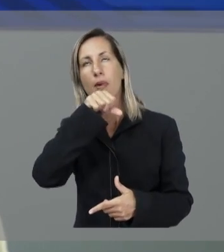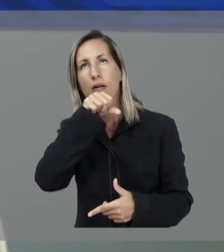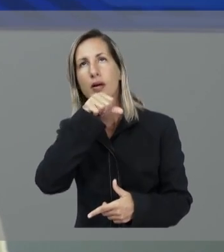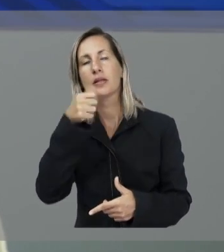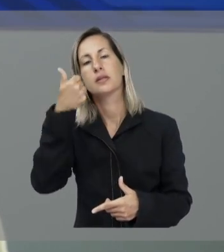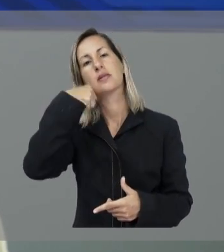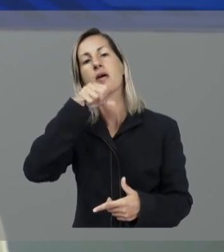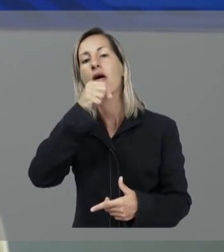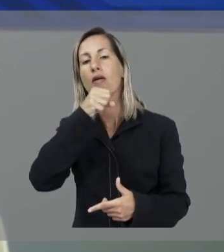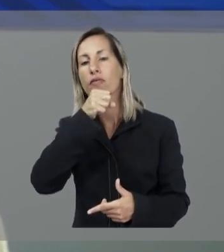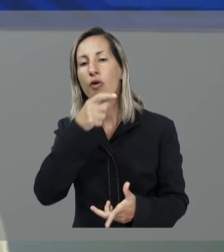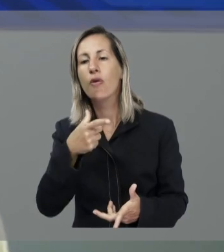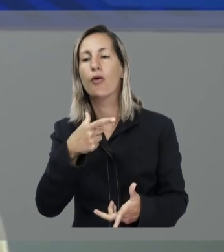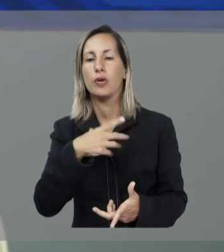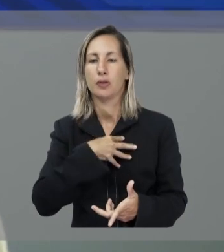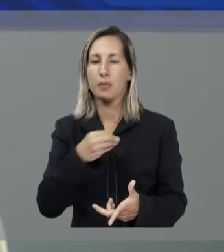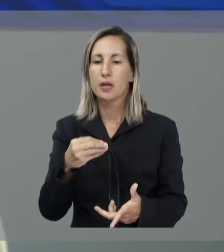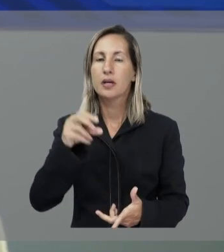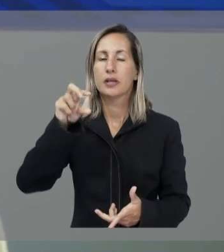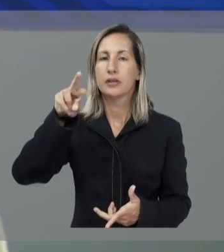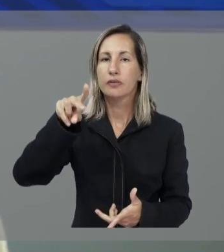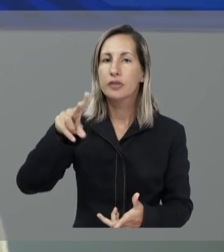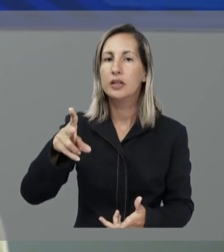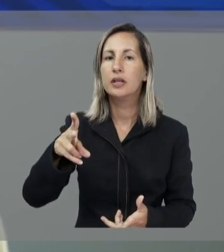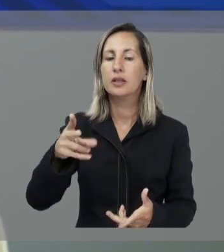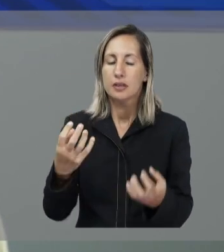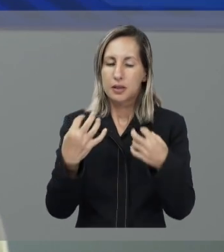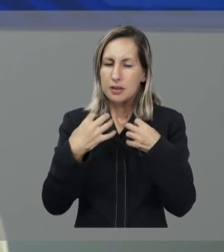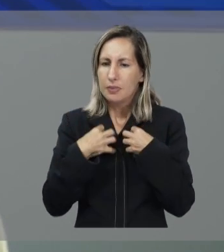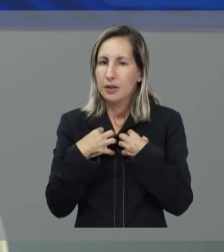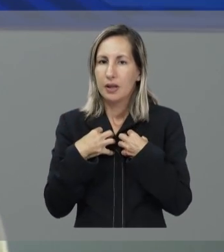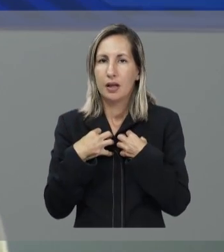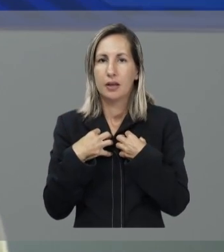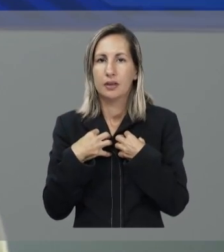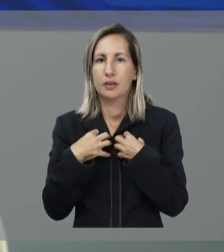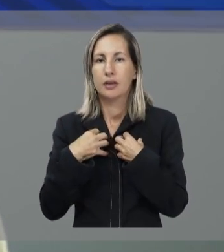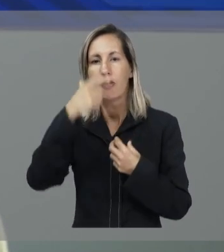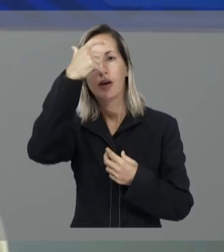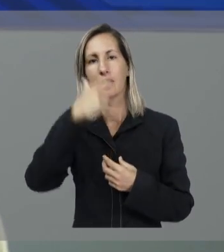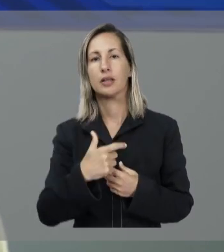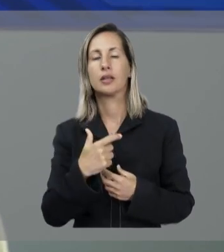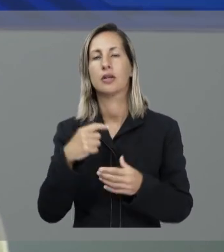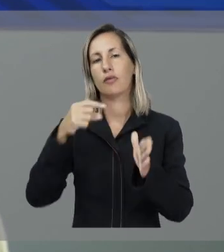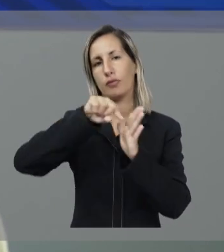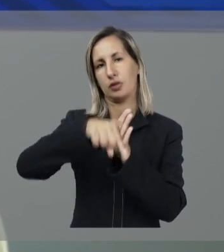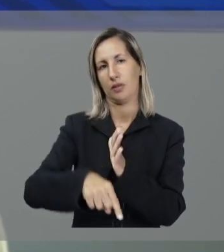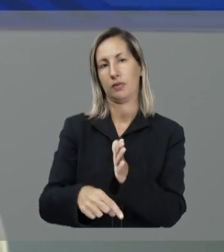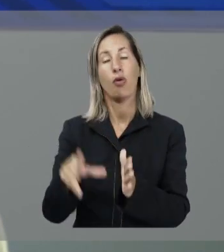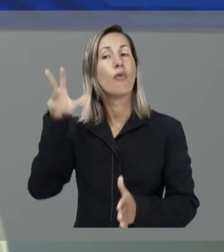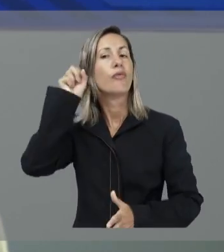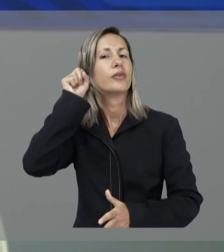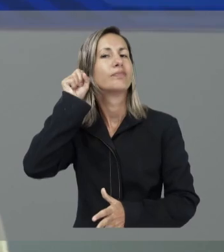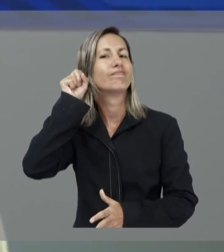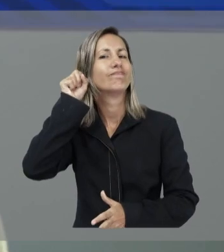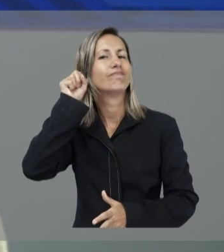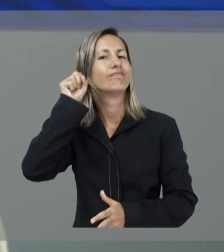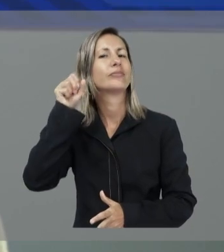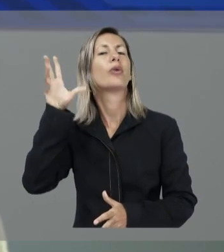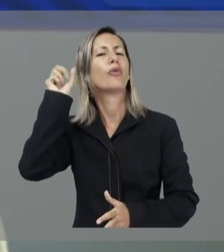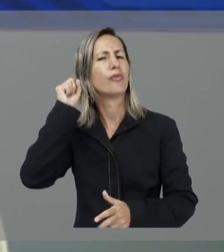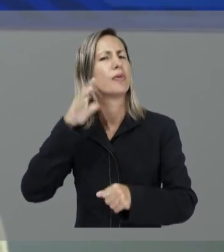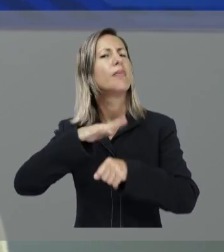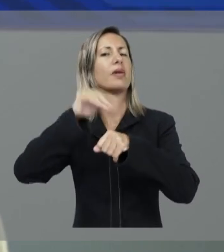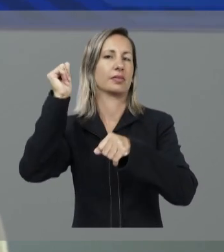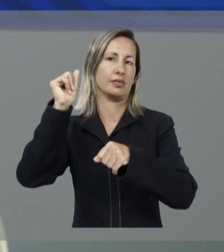avós, né? Nós somos filhas, somos irmãs, nós temos a sensibilidade e nós temos uma característica que é fundamental, que é de ouvir. A gente